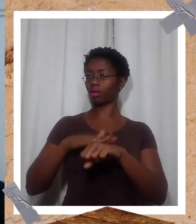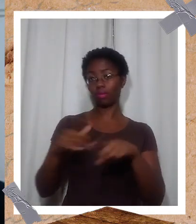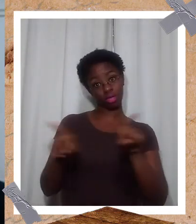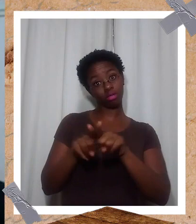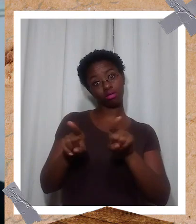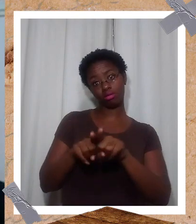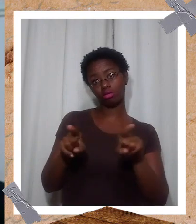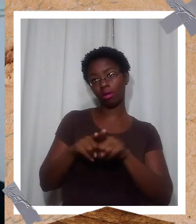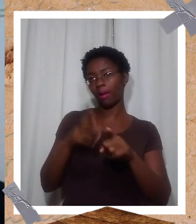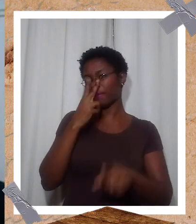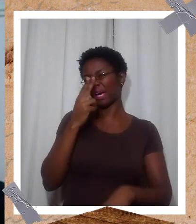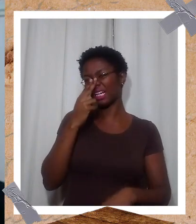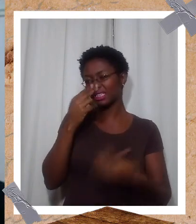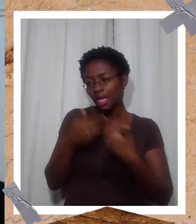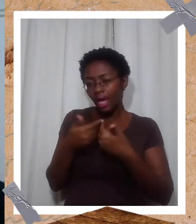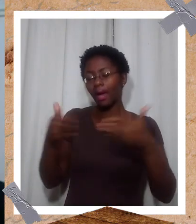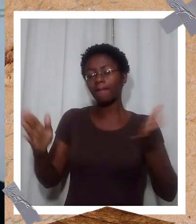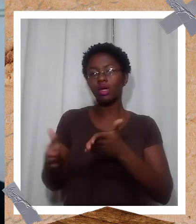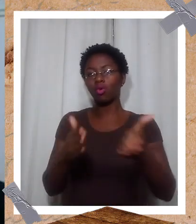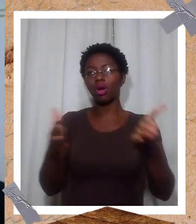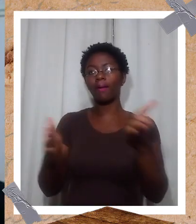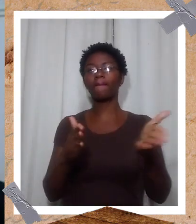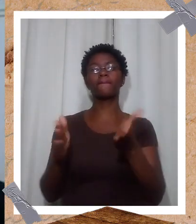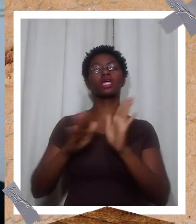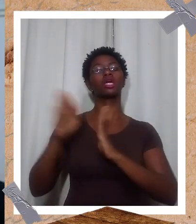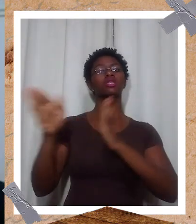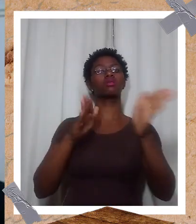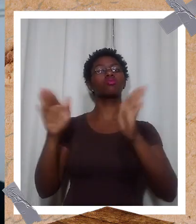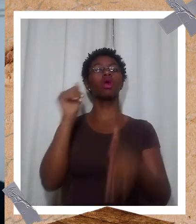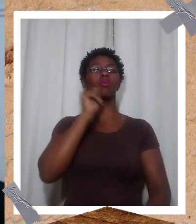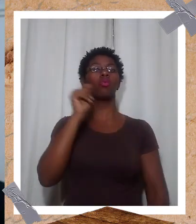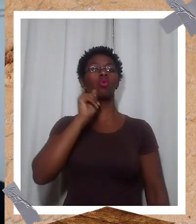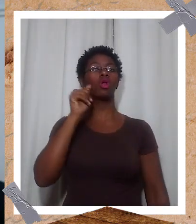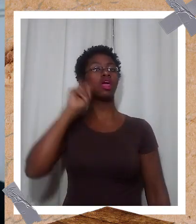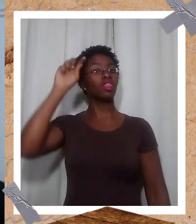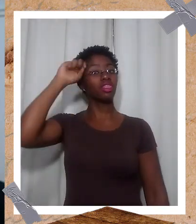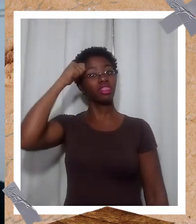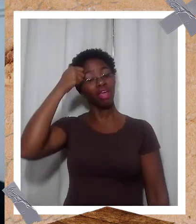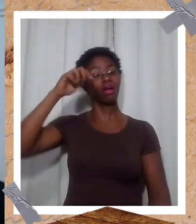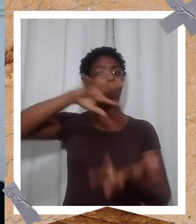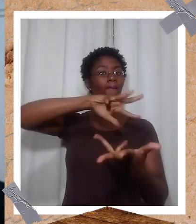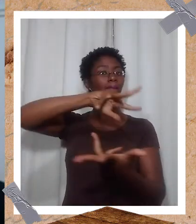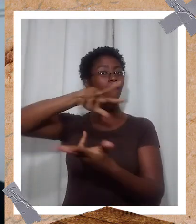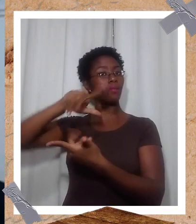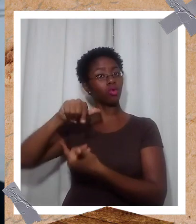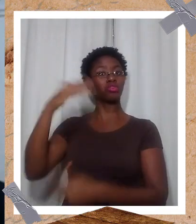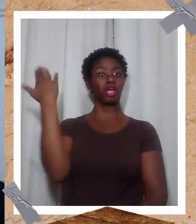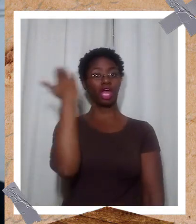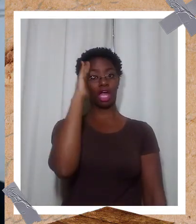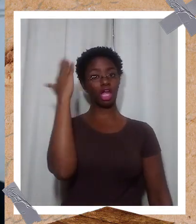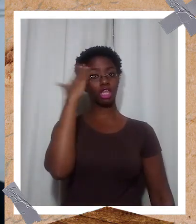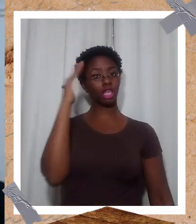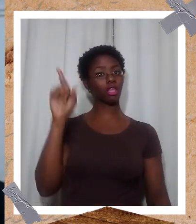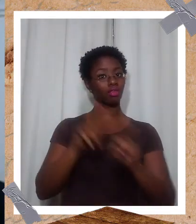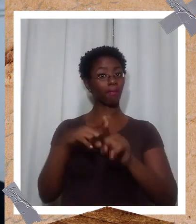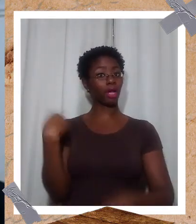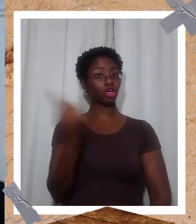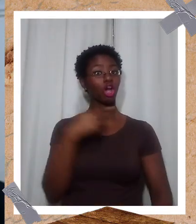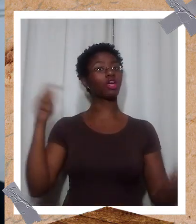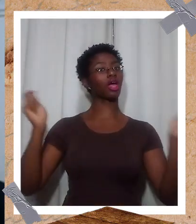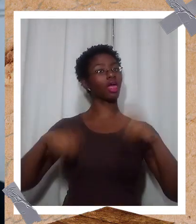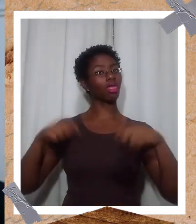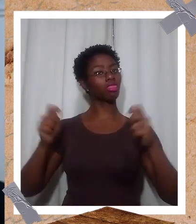a estrada para mulheres negras de todo o mundo, para que entendêssemos que nós também podemos